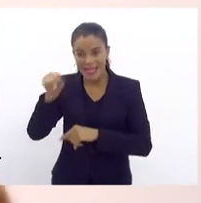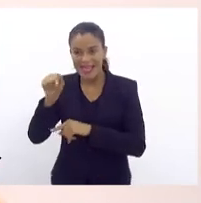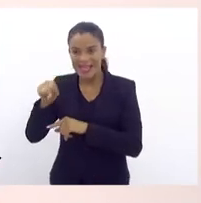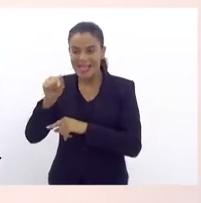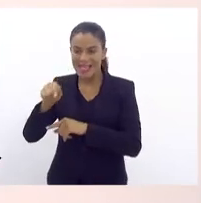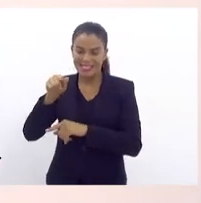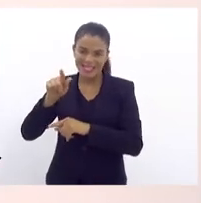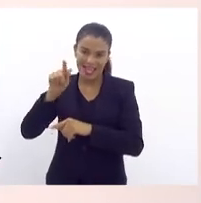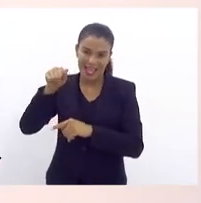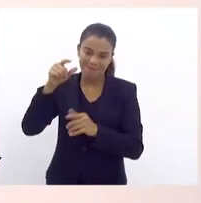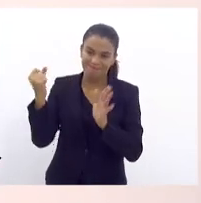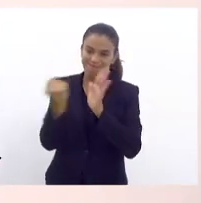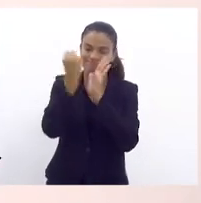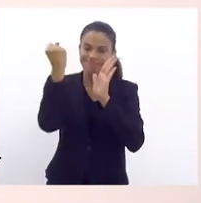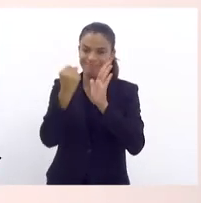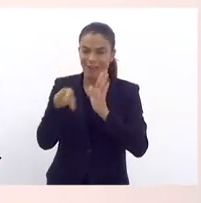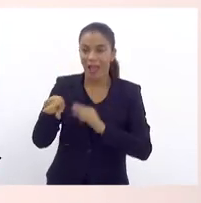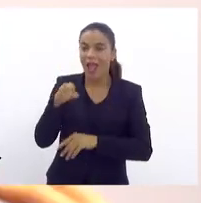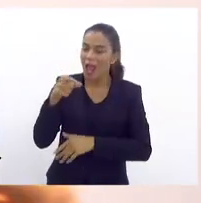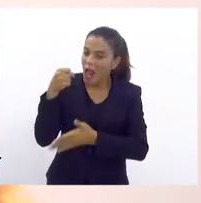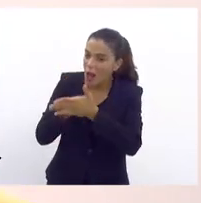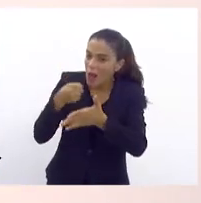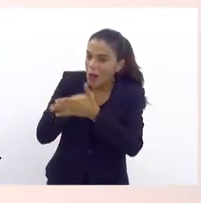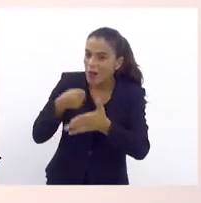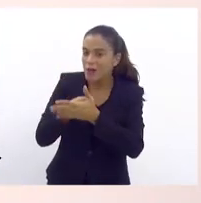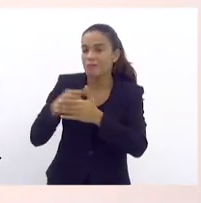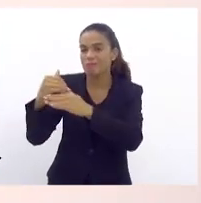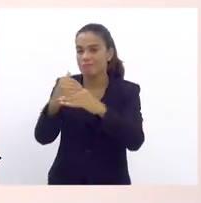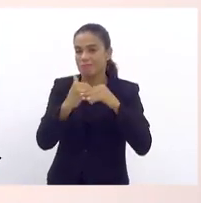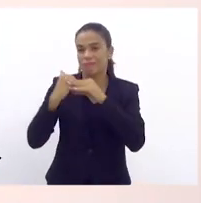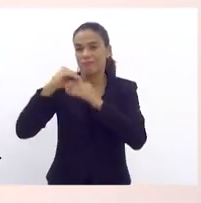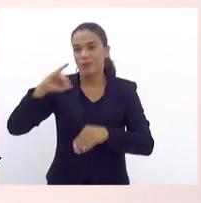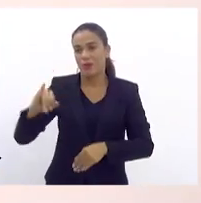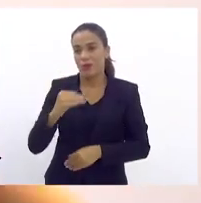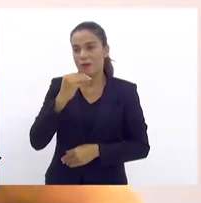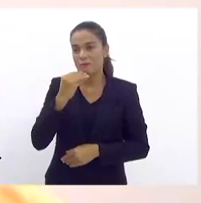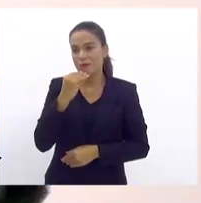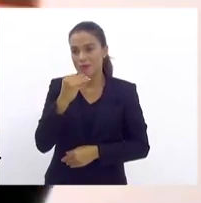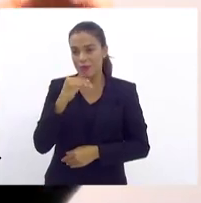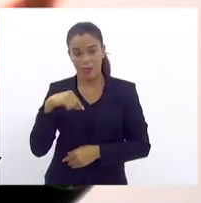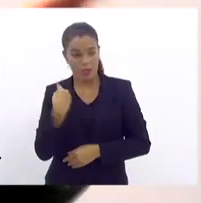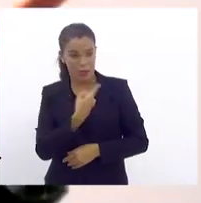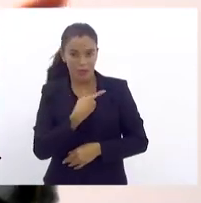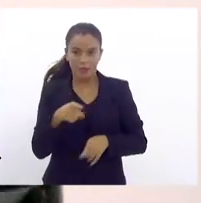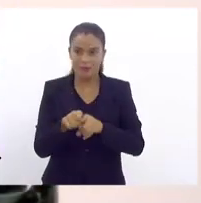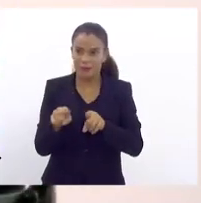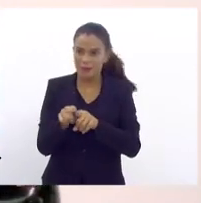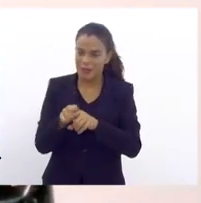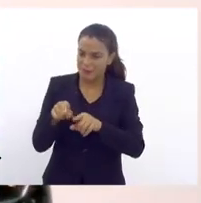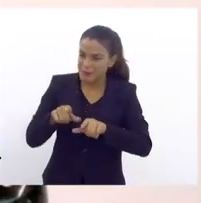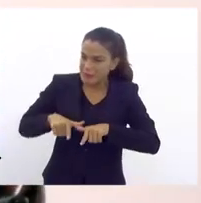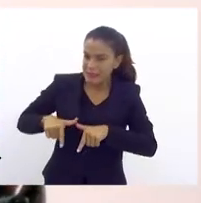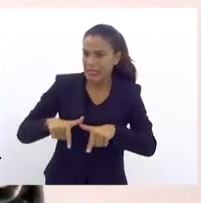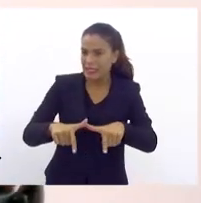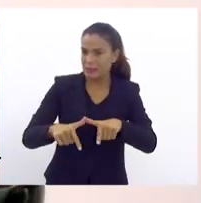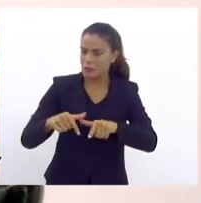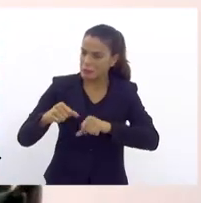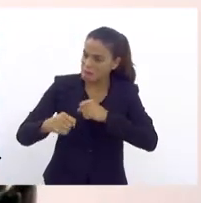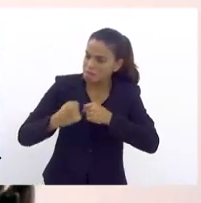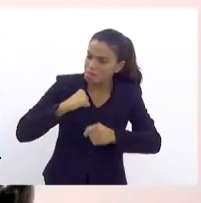o lema né é lutar por igualdade de oportunidades e é isso que nós temos que fazer nessas ações né